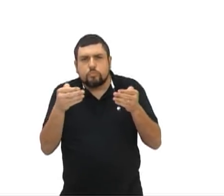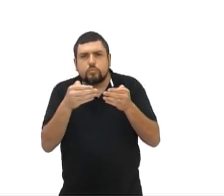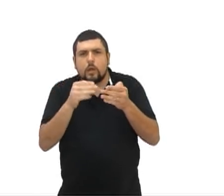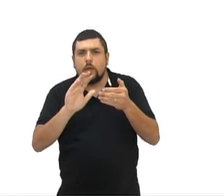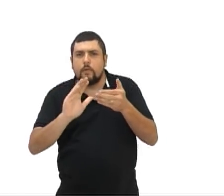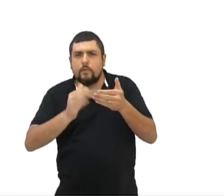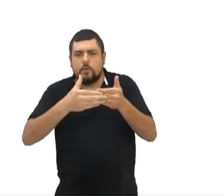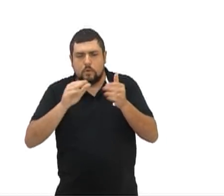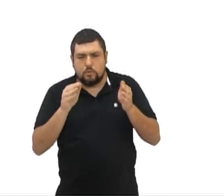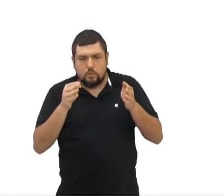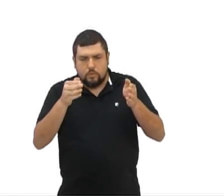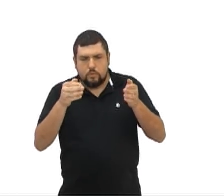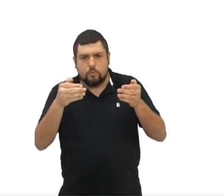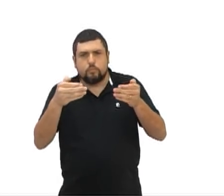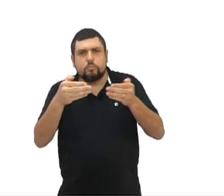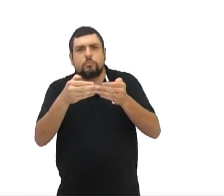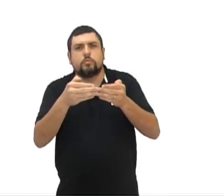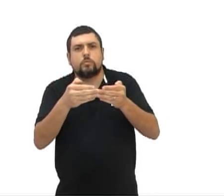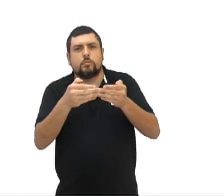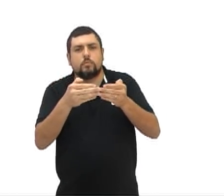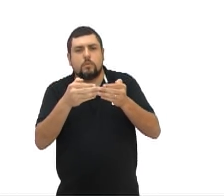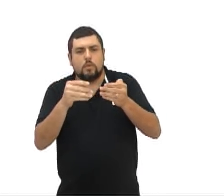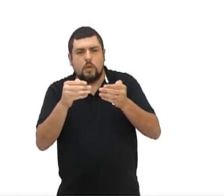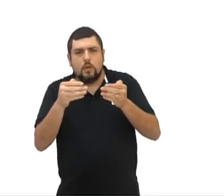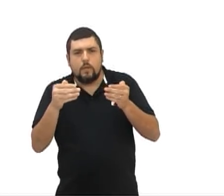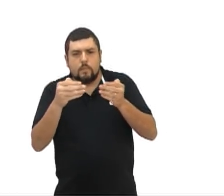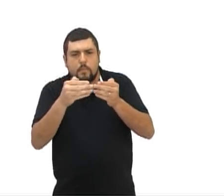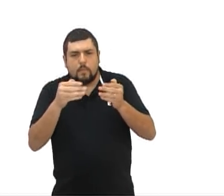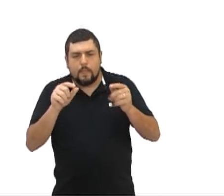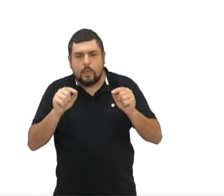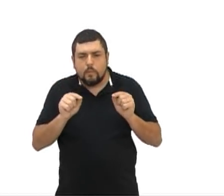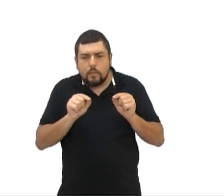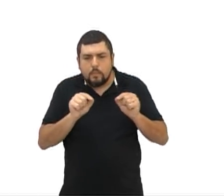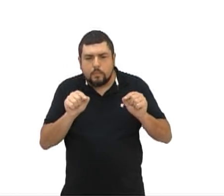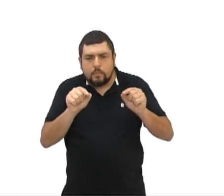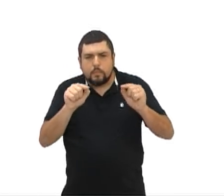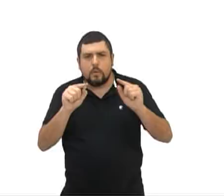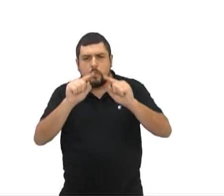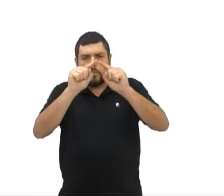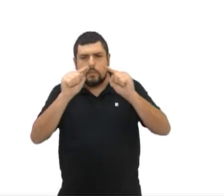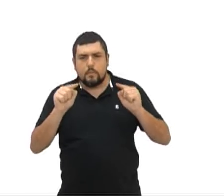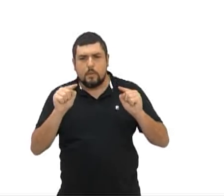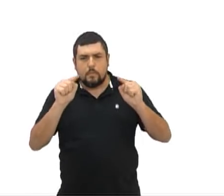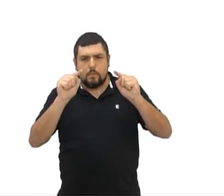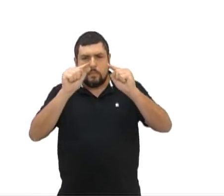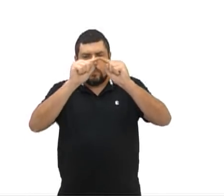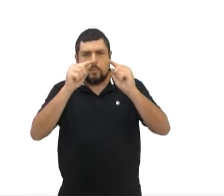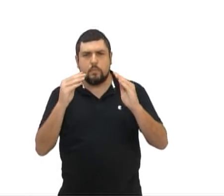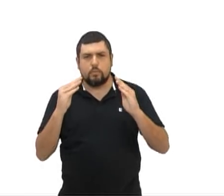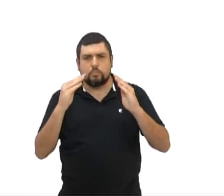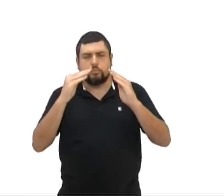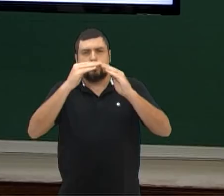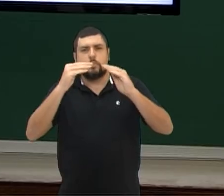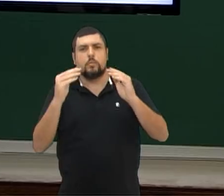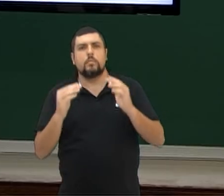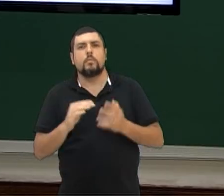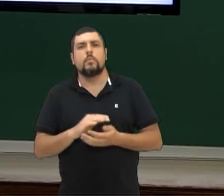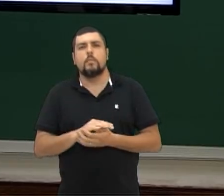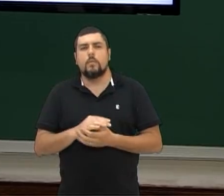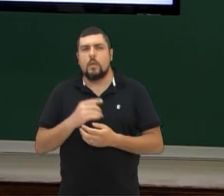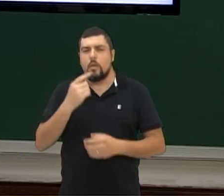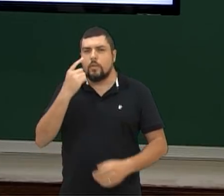segmentos de reta que se unem em seus extremos. Então lembra aí que a gente tinha comentado, ela tem os seus